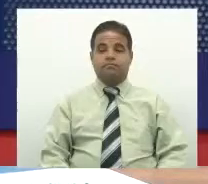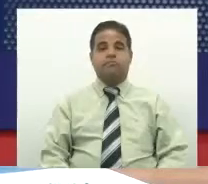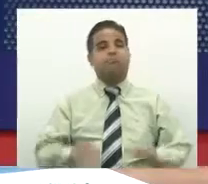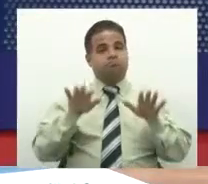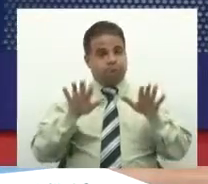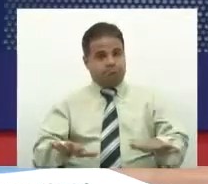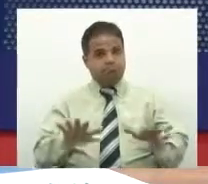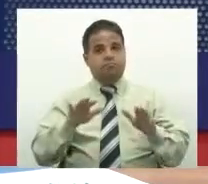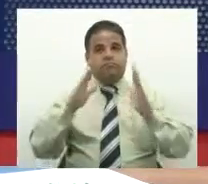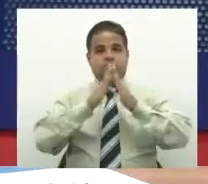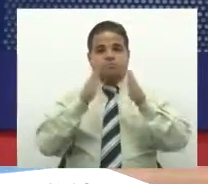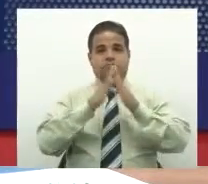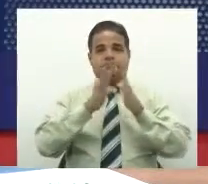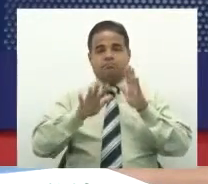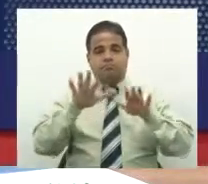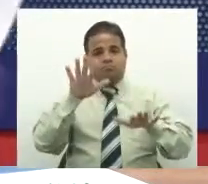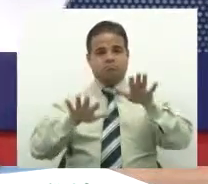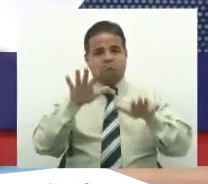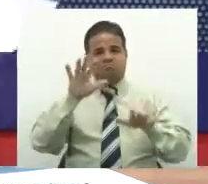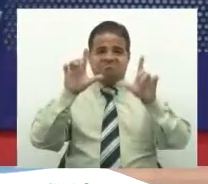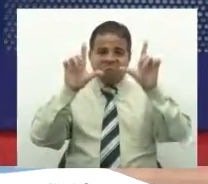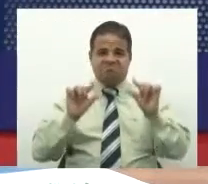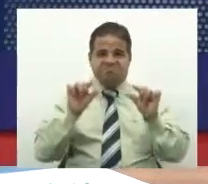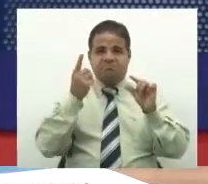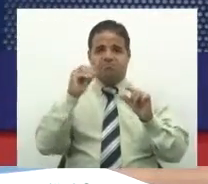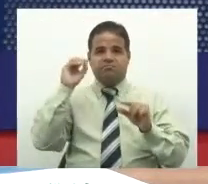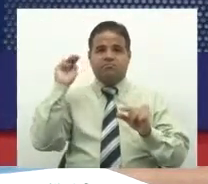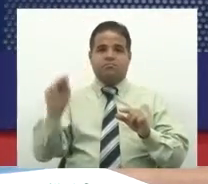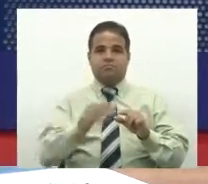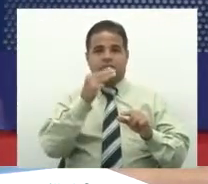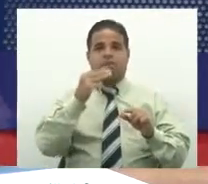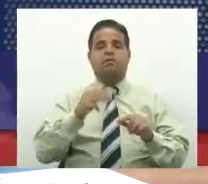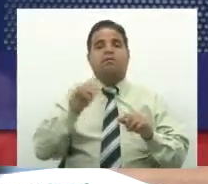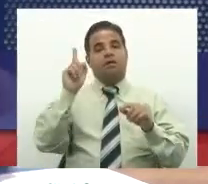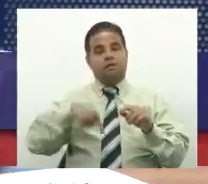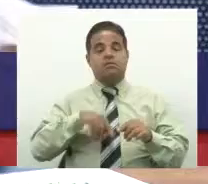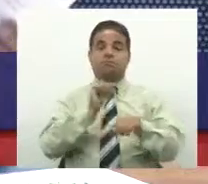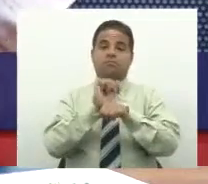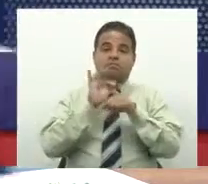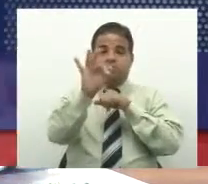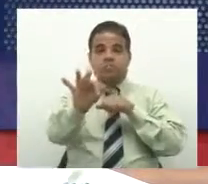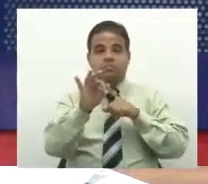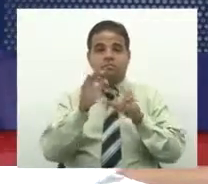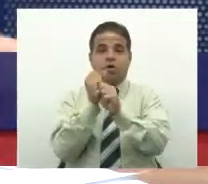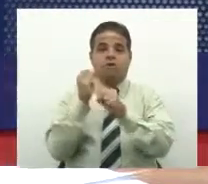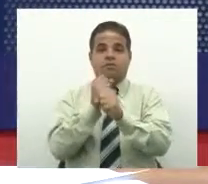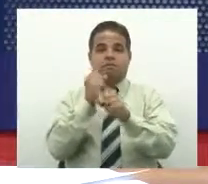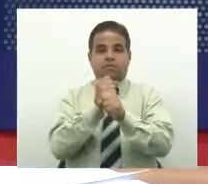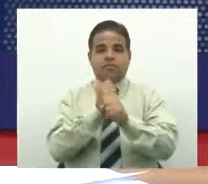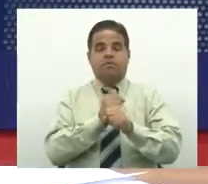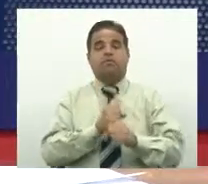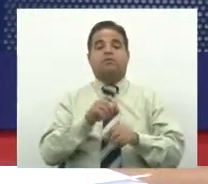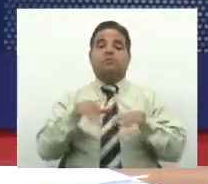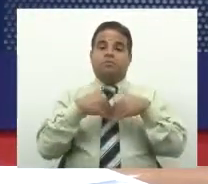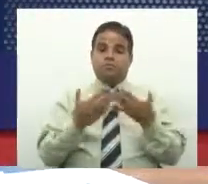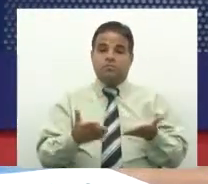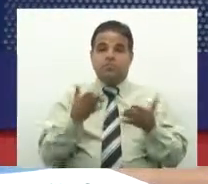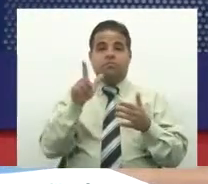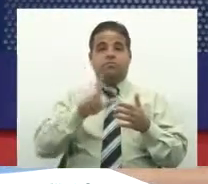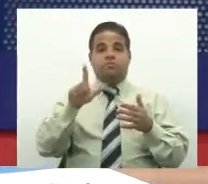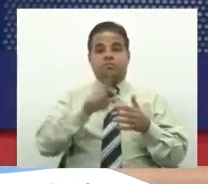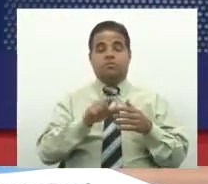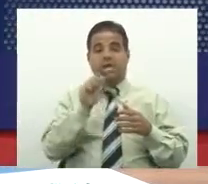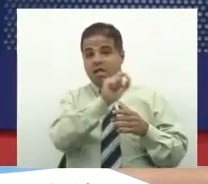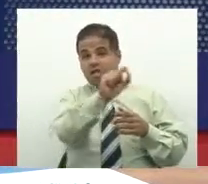vai ficar na casa abaixo de 10 milhões de reais. Essa é a previsão orçamentária. Logicamente,